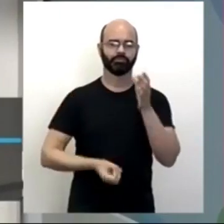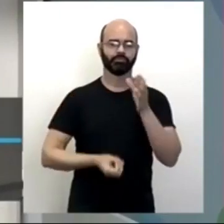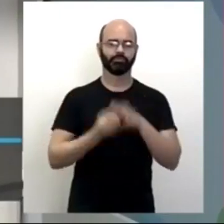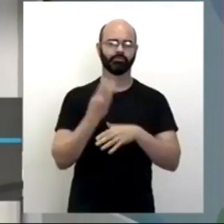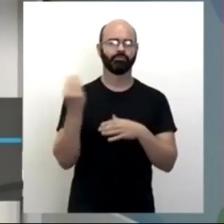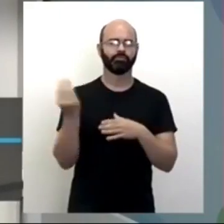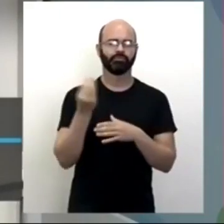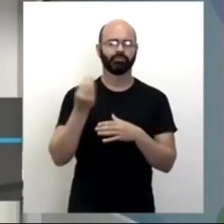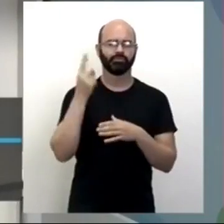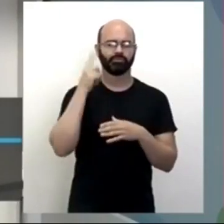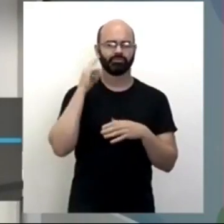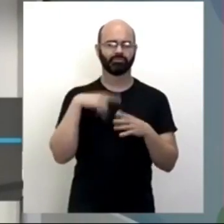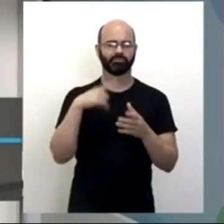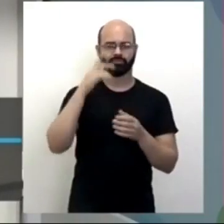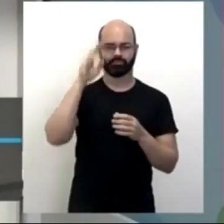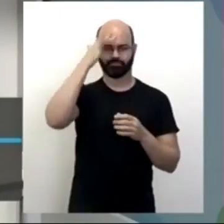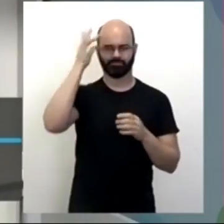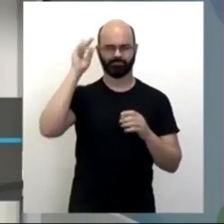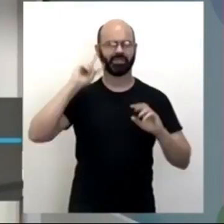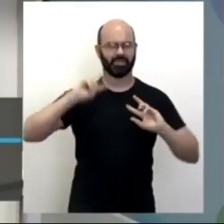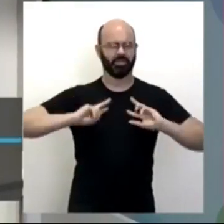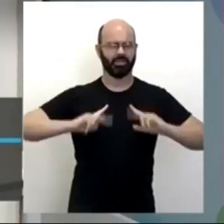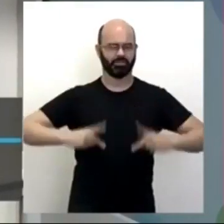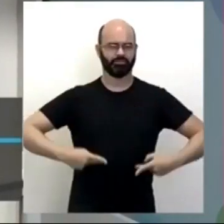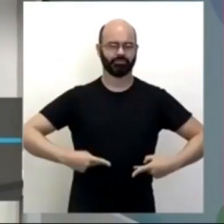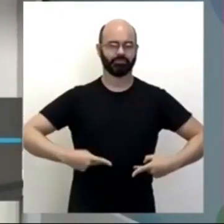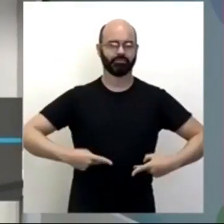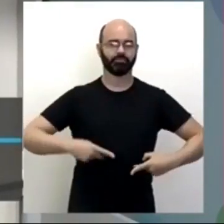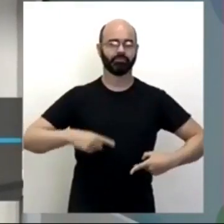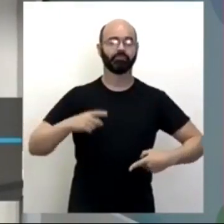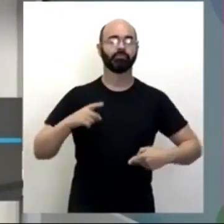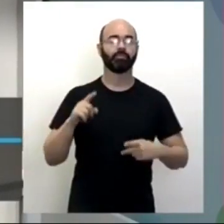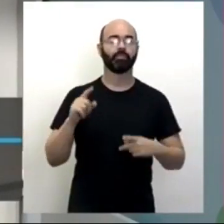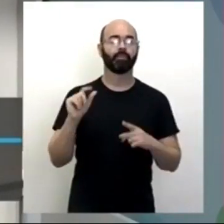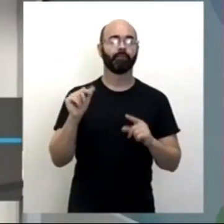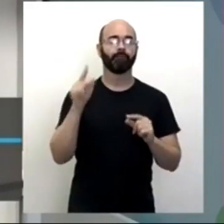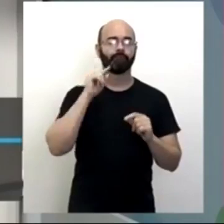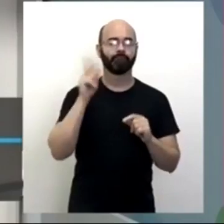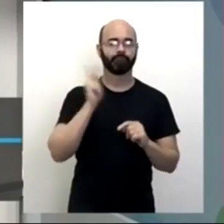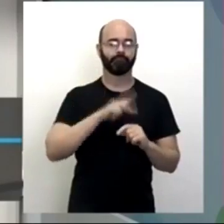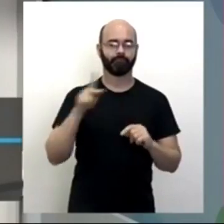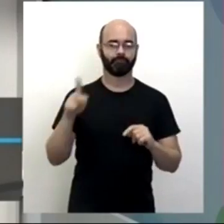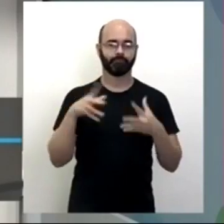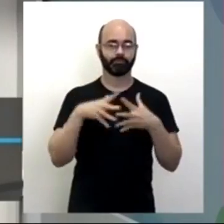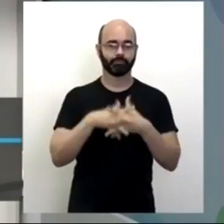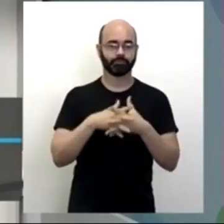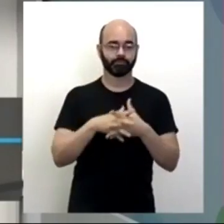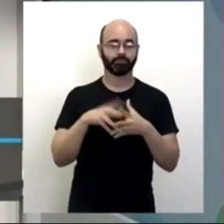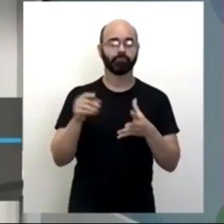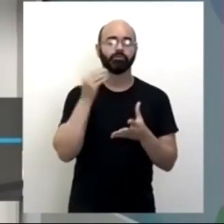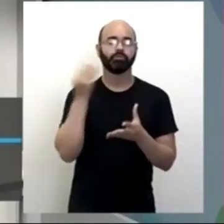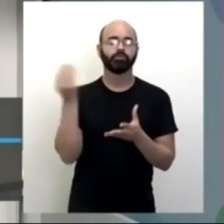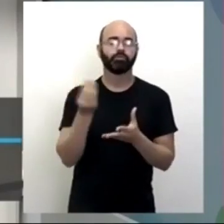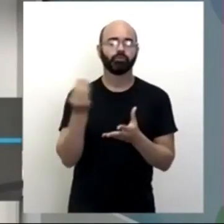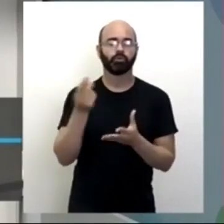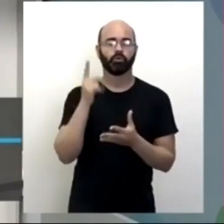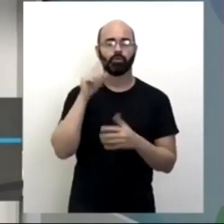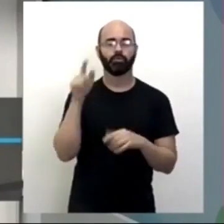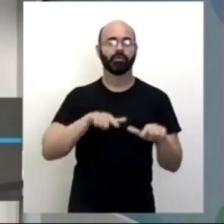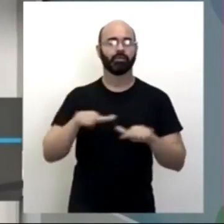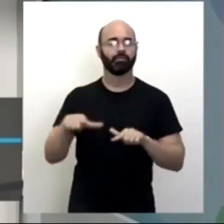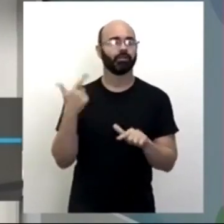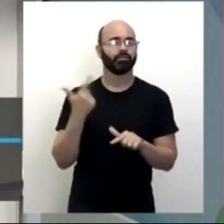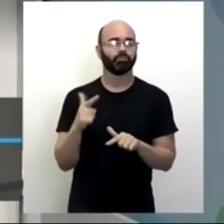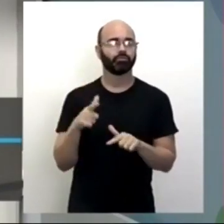condição de desumanização do trabalhador imensa. Então, as pessoas saem do campo, vão para as cidades em busca de trabalho, não tem trabalho para